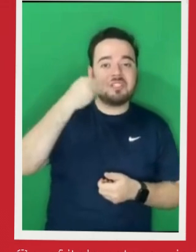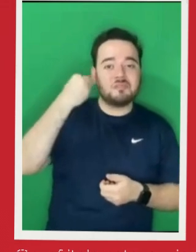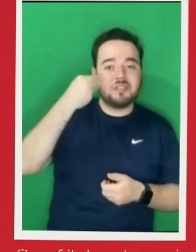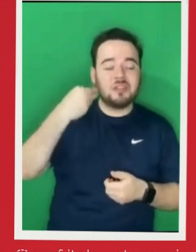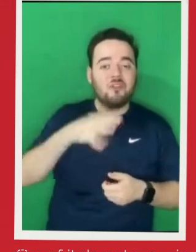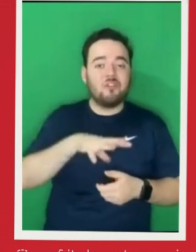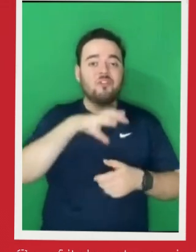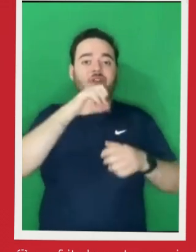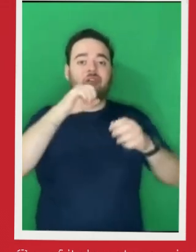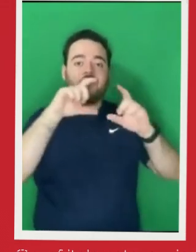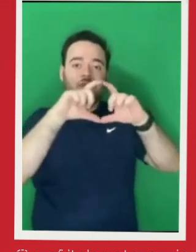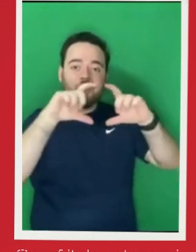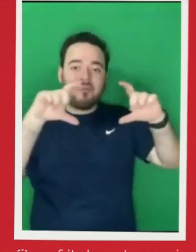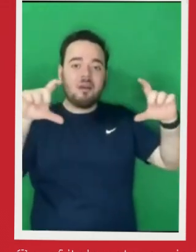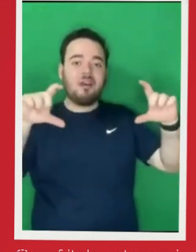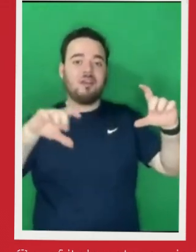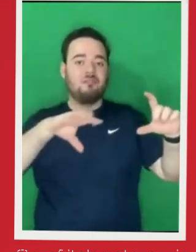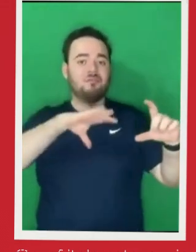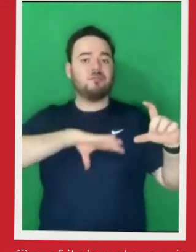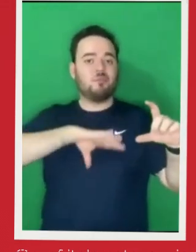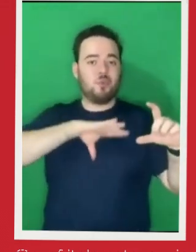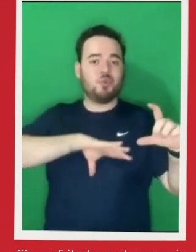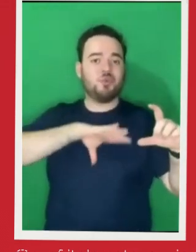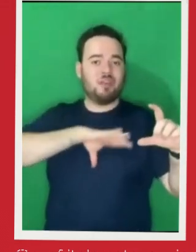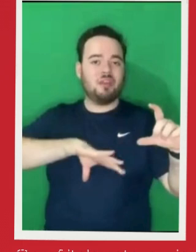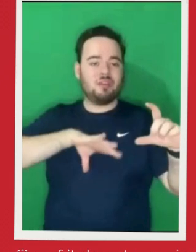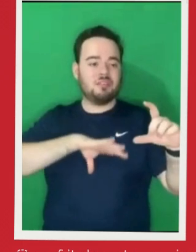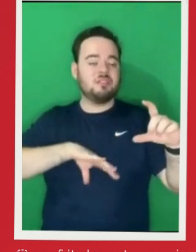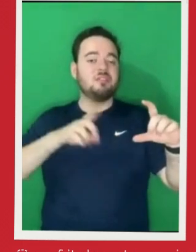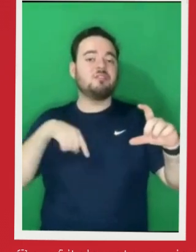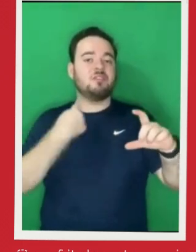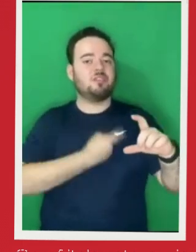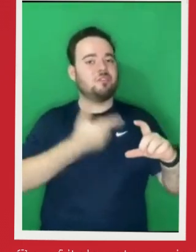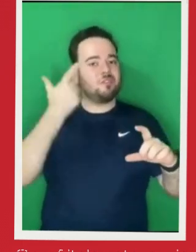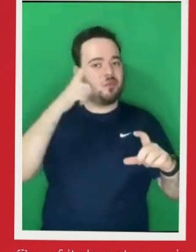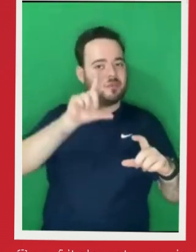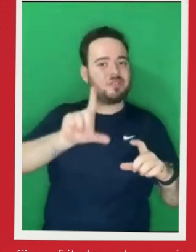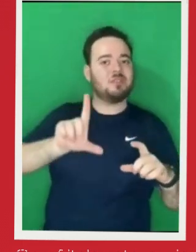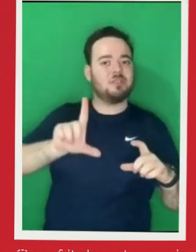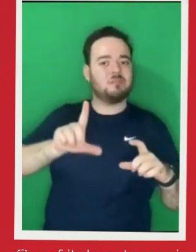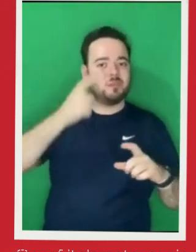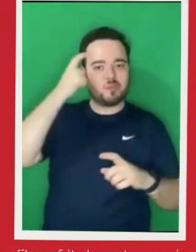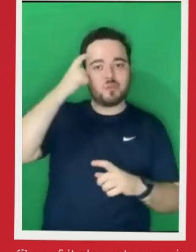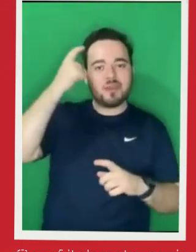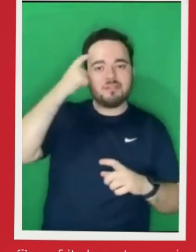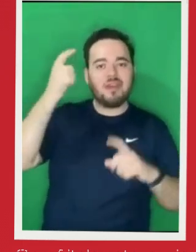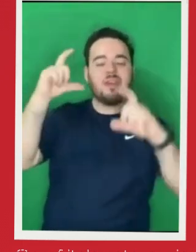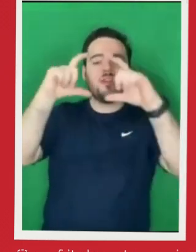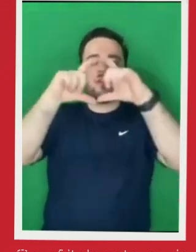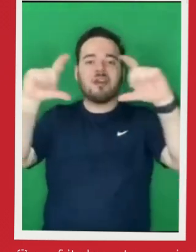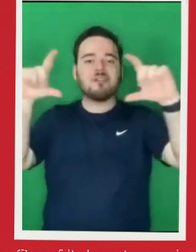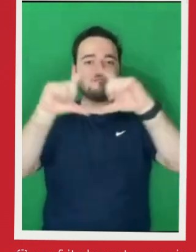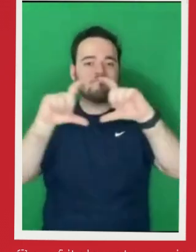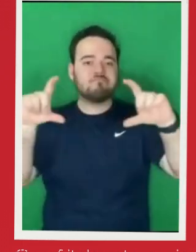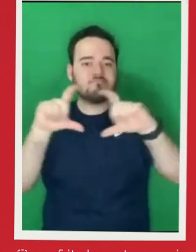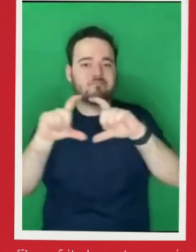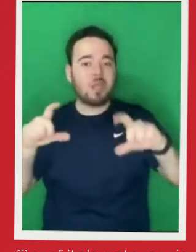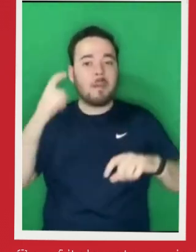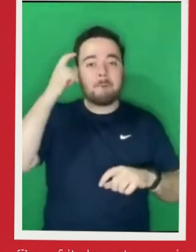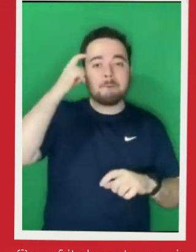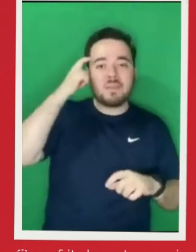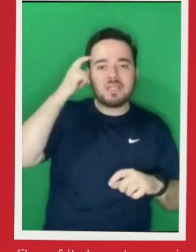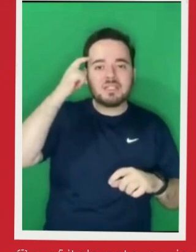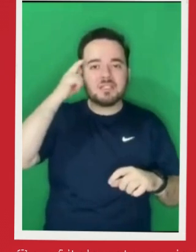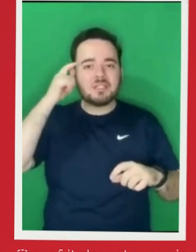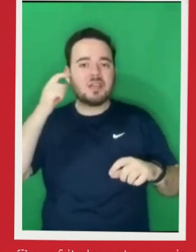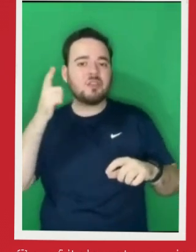explorar o fôlego do parágrafo da língua portuguesa naquilo que a gente consegue sustentar como uma ideia em cada parágrafo. Quem sabe